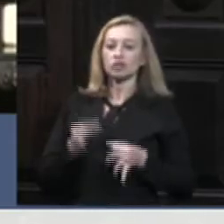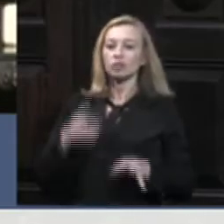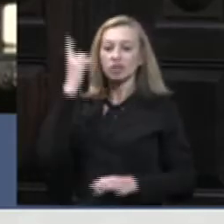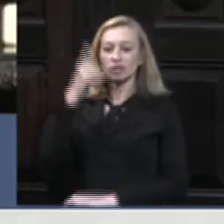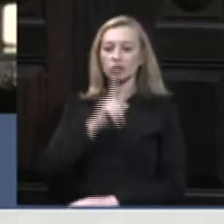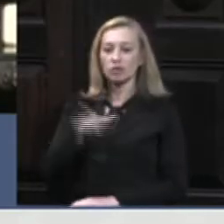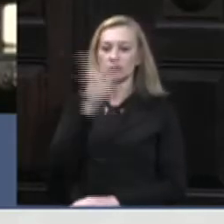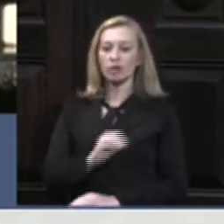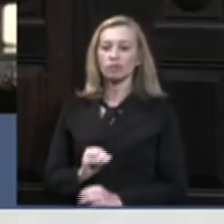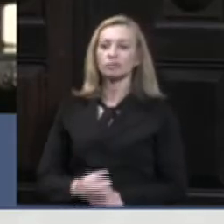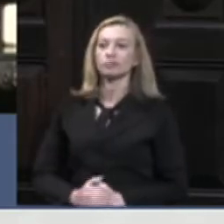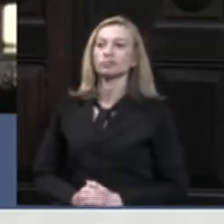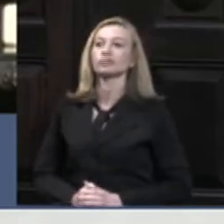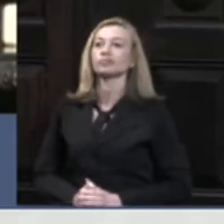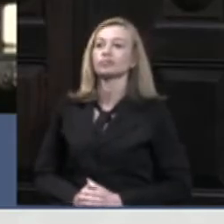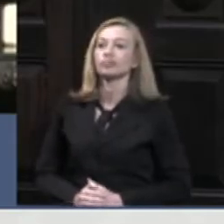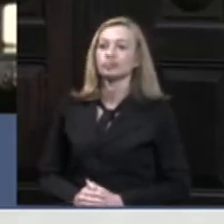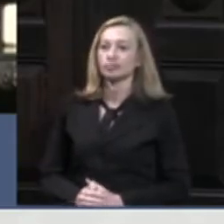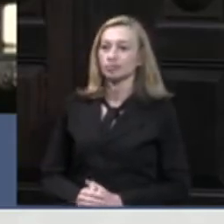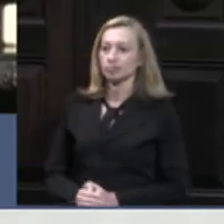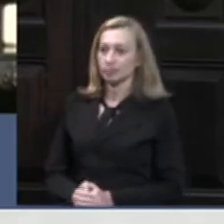Paulo.